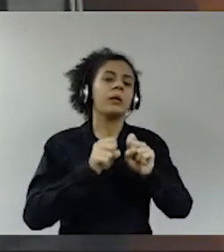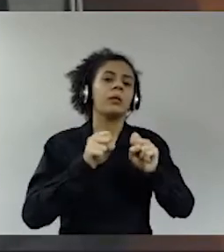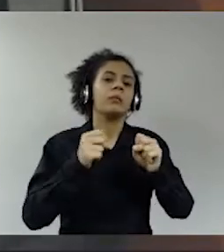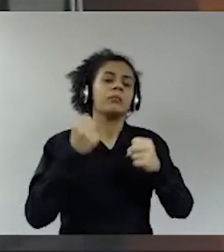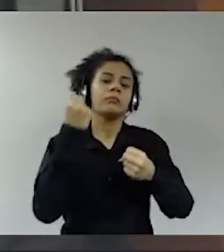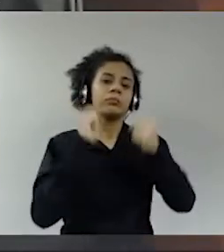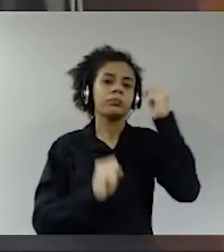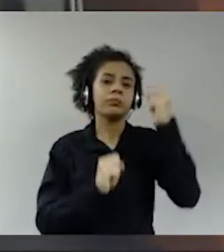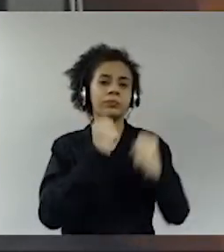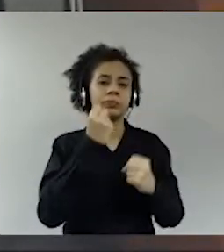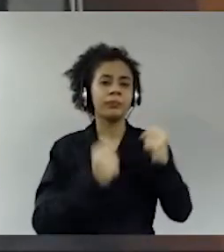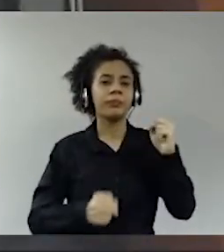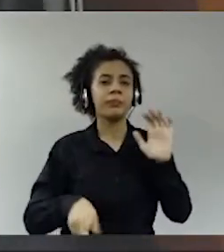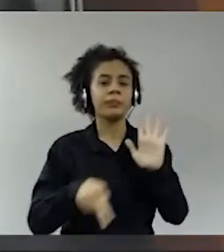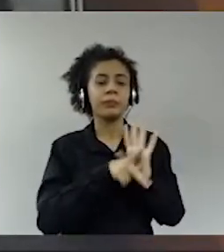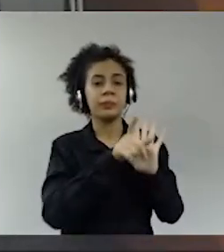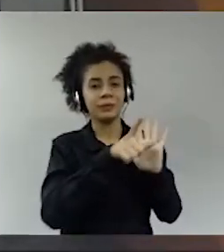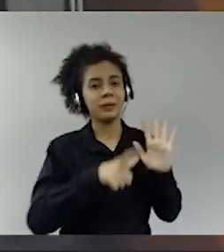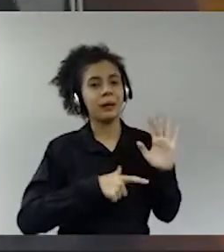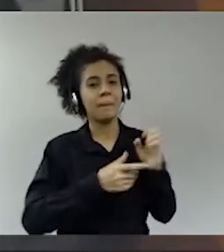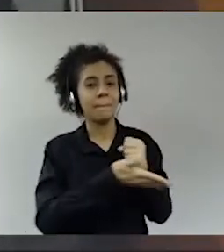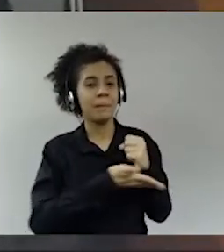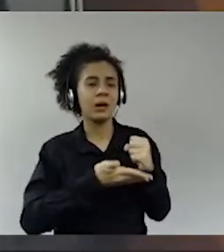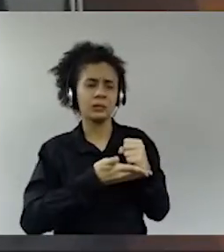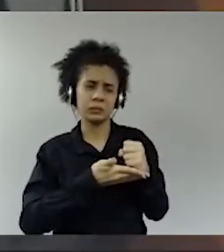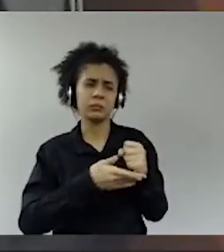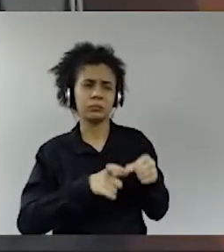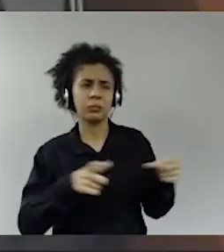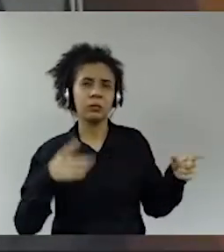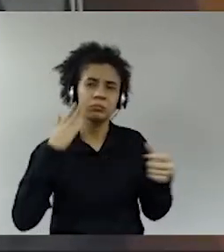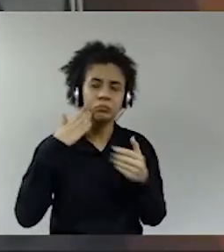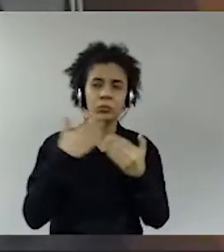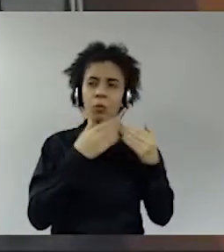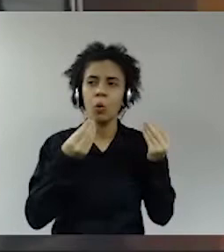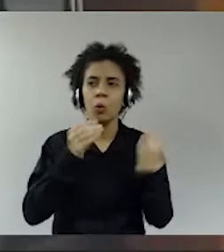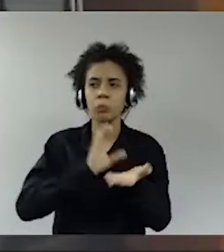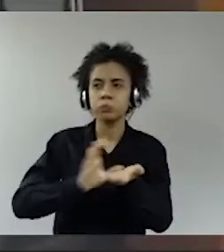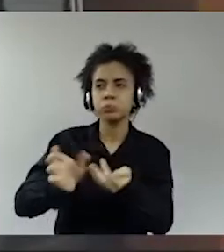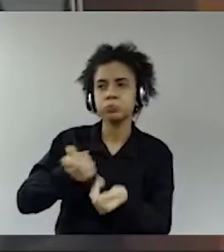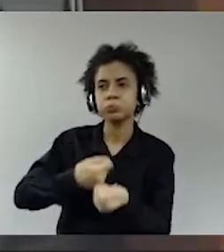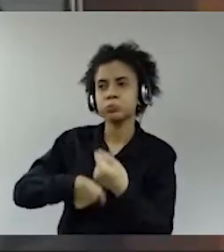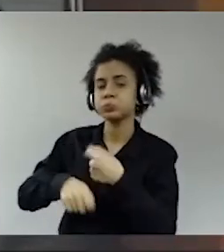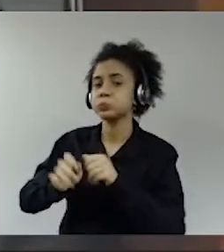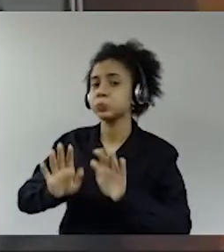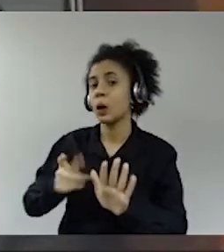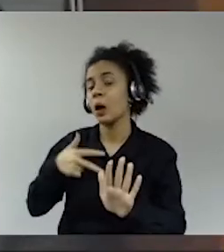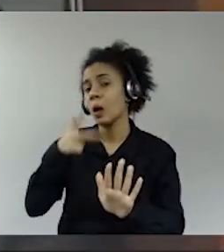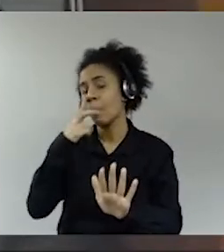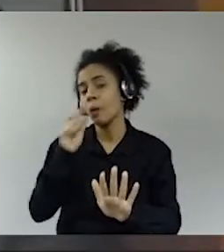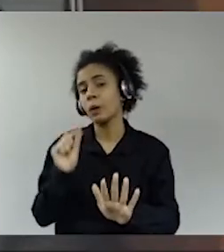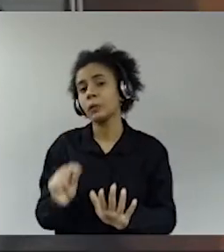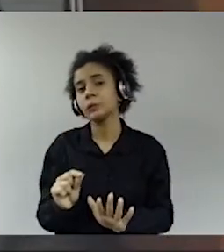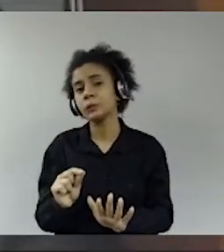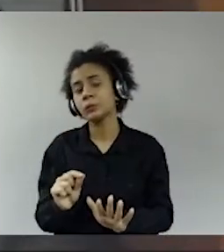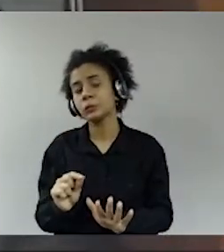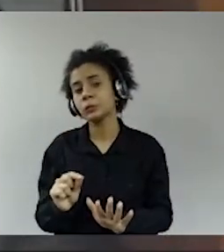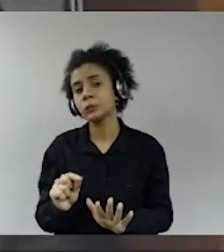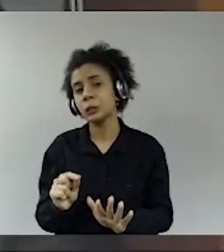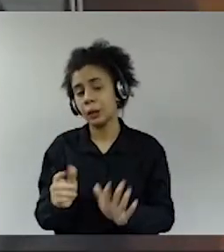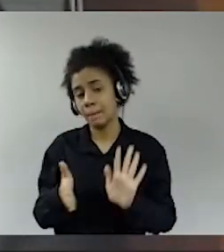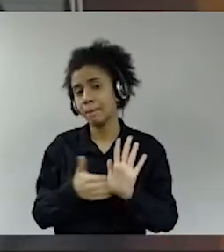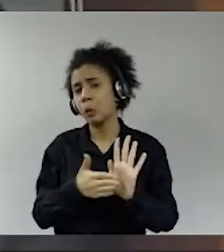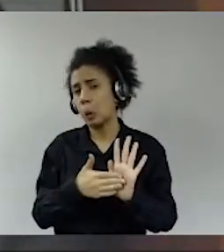uma base maior para poder deduzir os seus créditos. Mas eu acho que esse